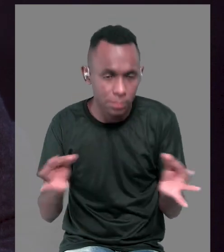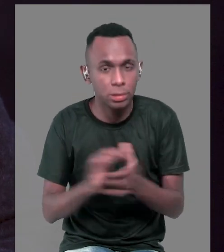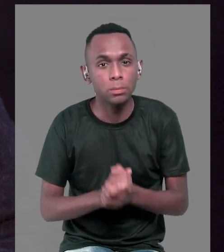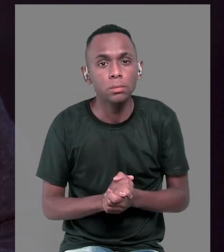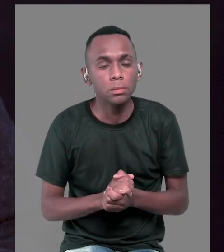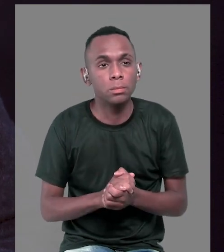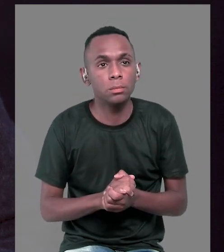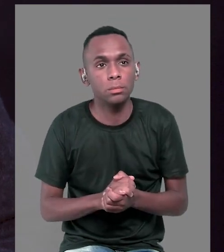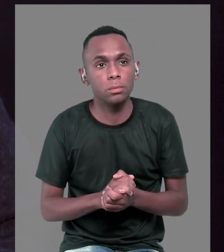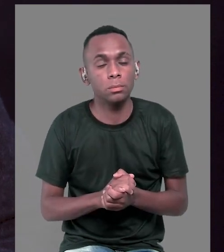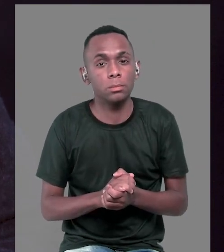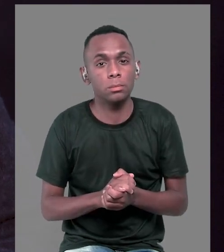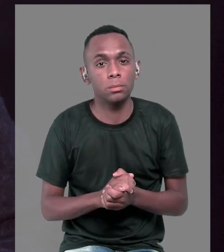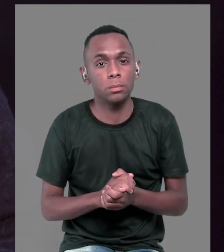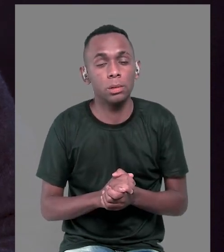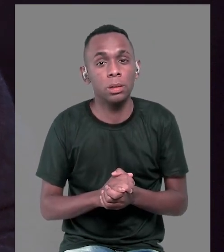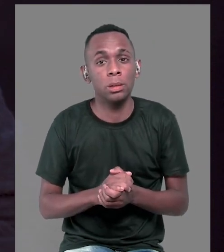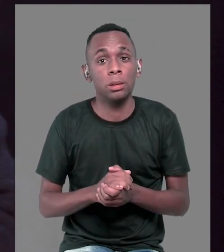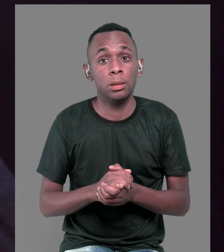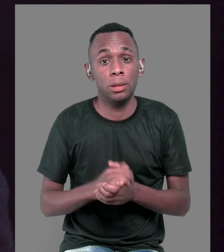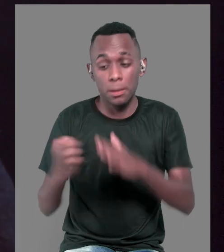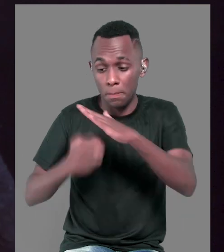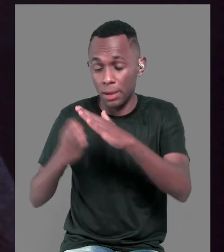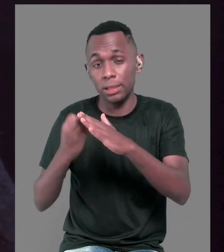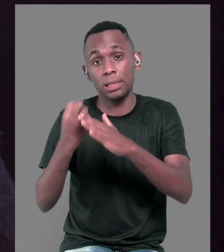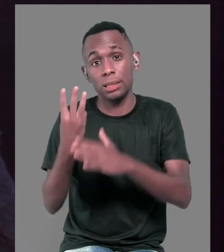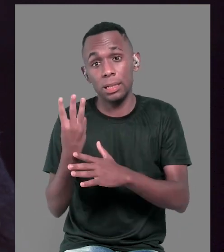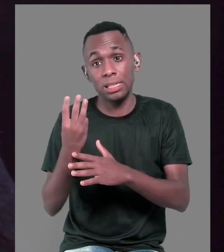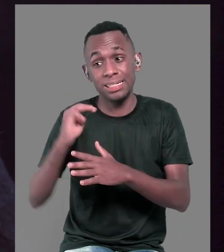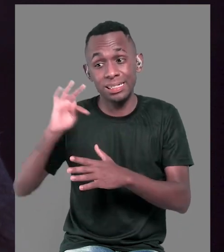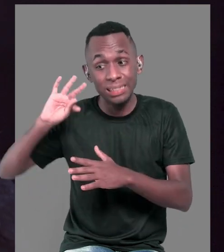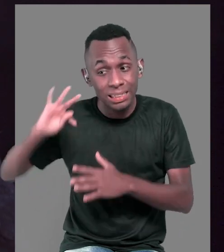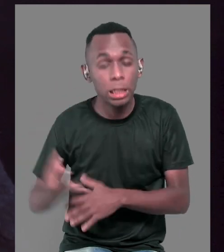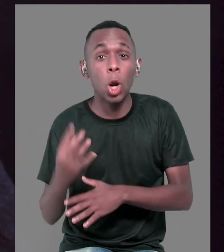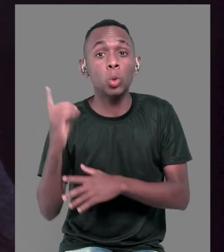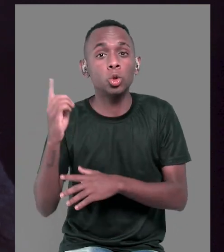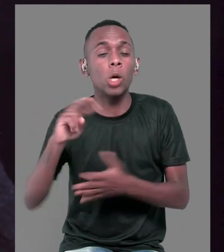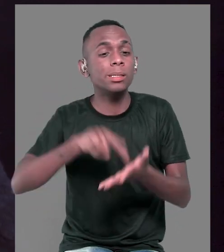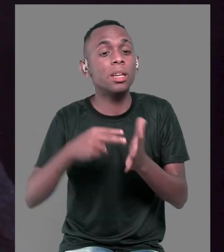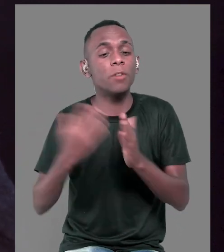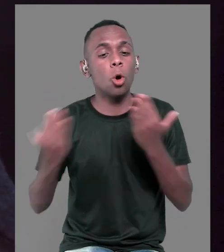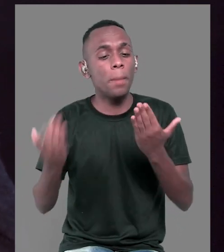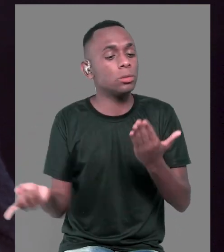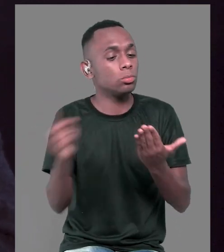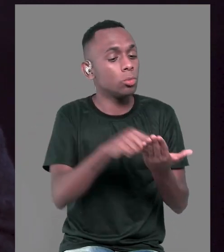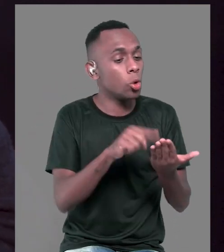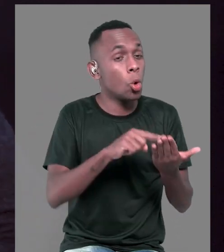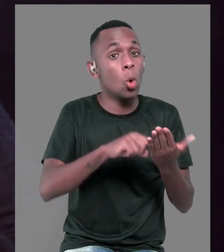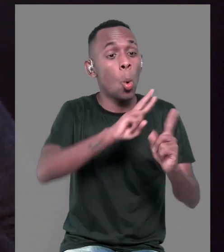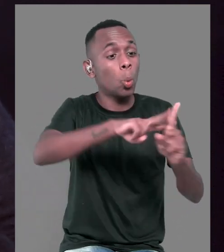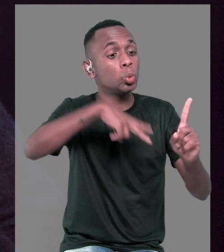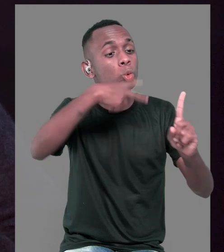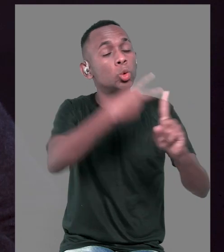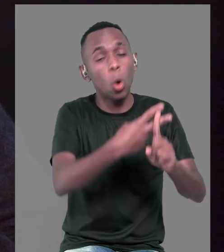3 trilhões de dólares equivale mais ou menos ao dobro do PIB de um país com